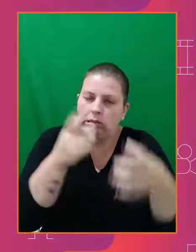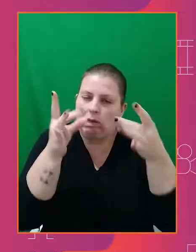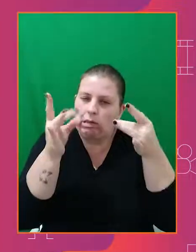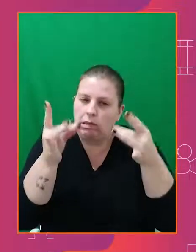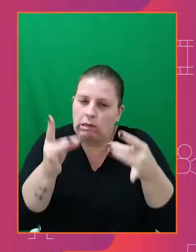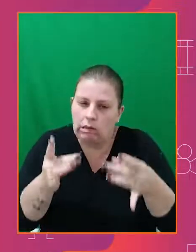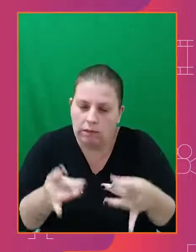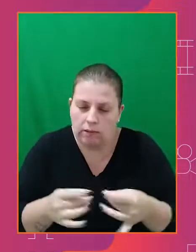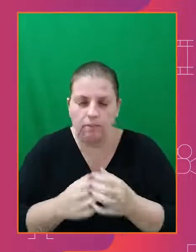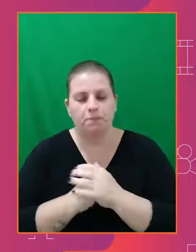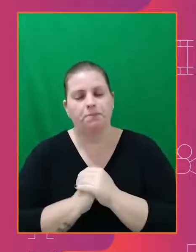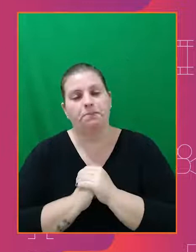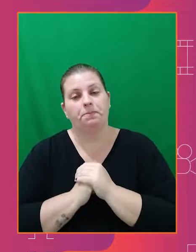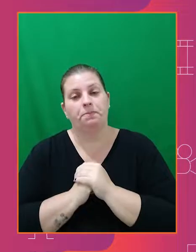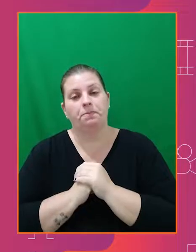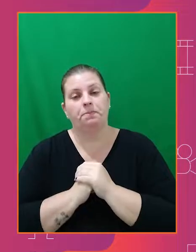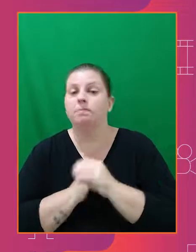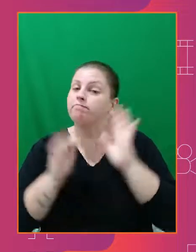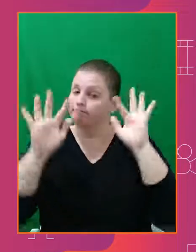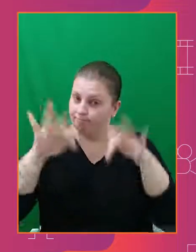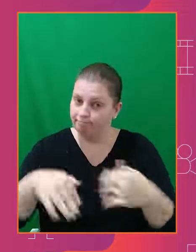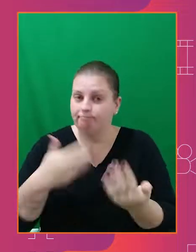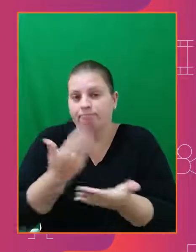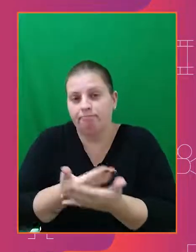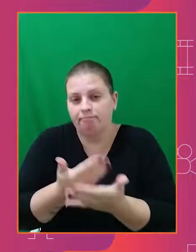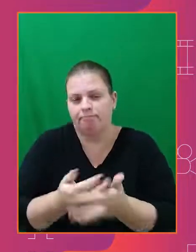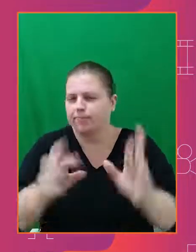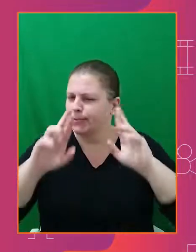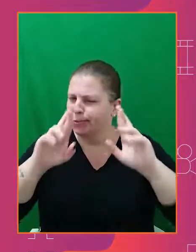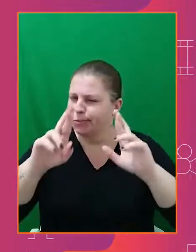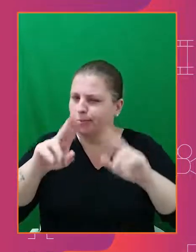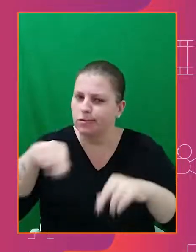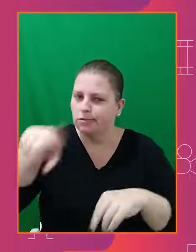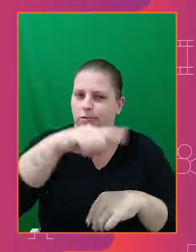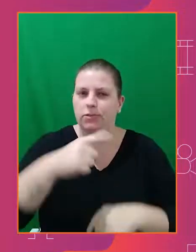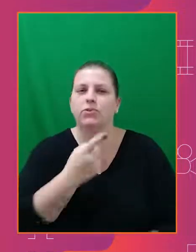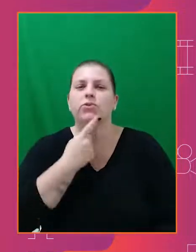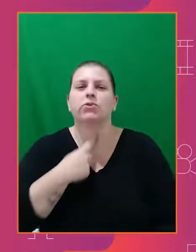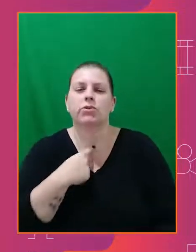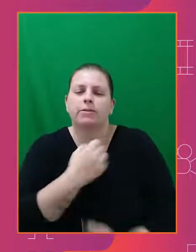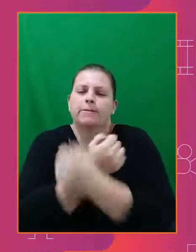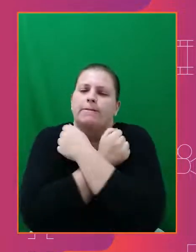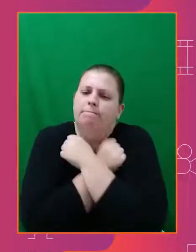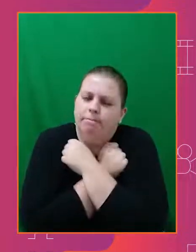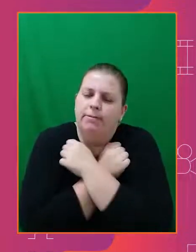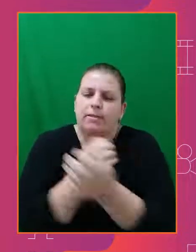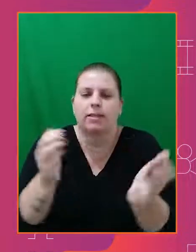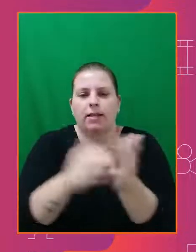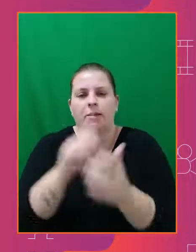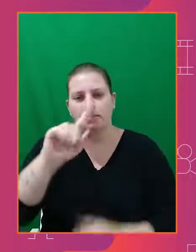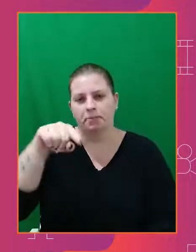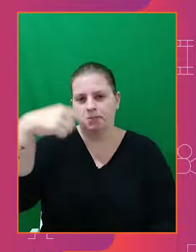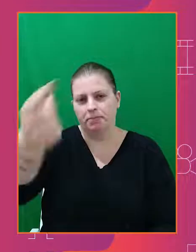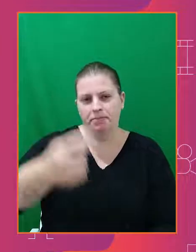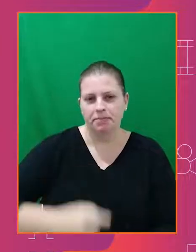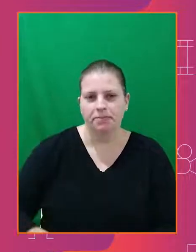Aqui encerramos a nossa aula. Espero que você tenha gostado. Um grande abraço e até mais!